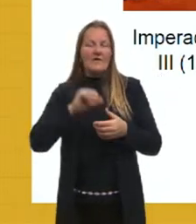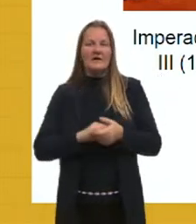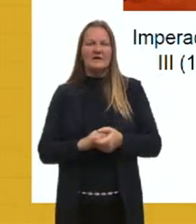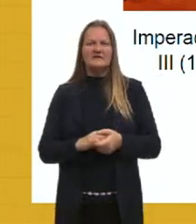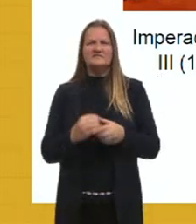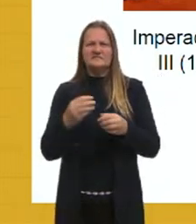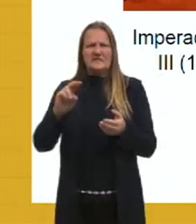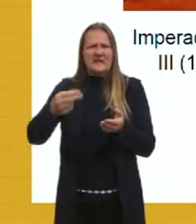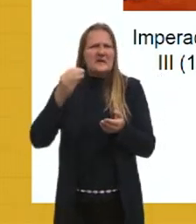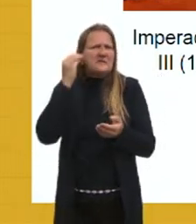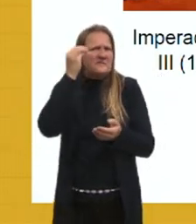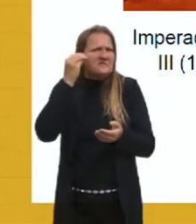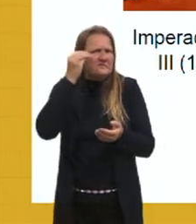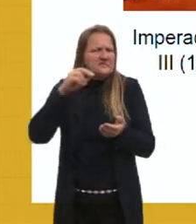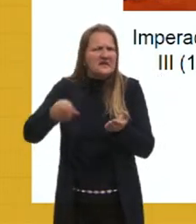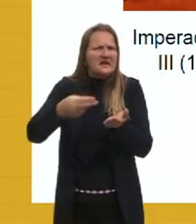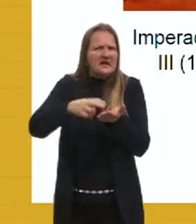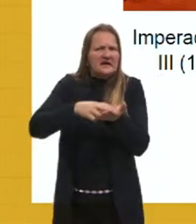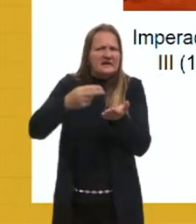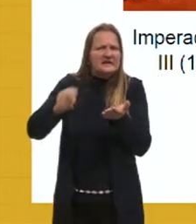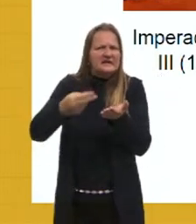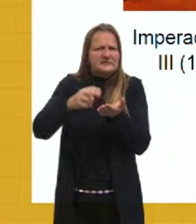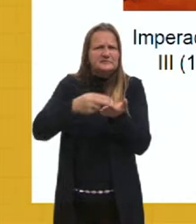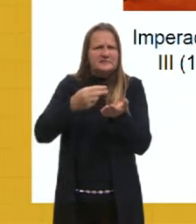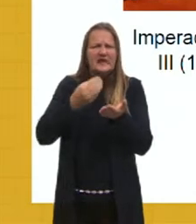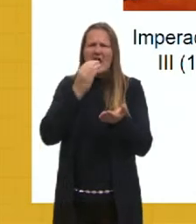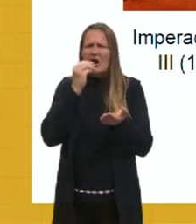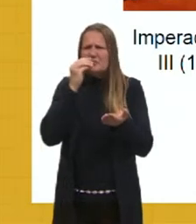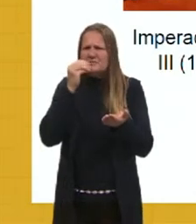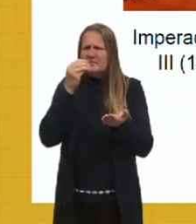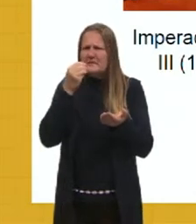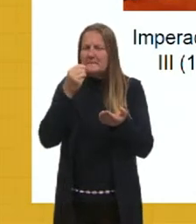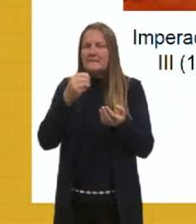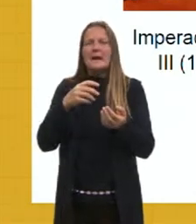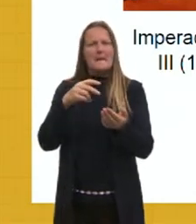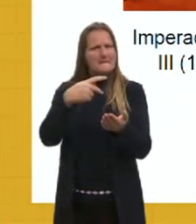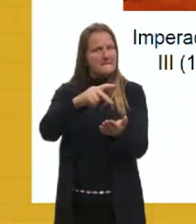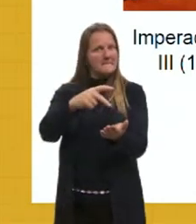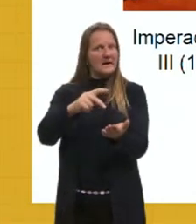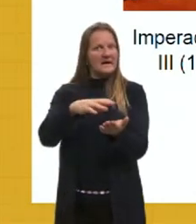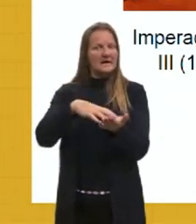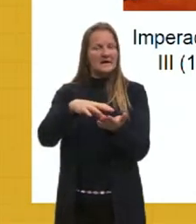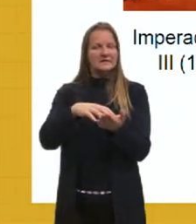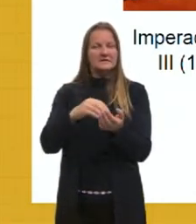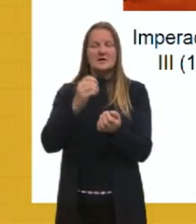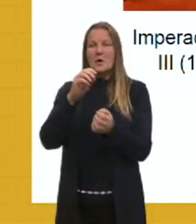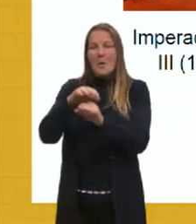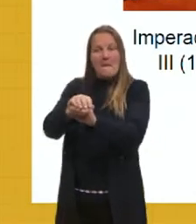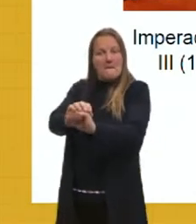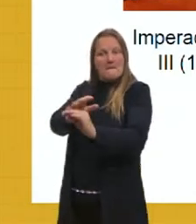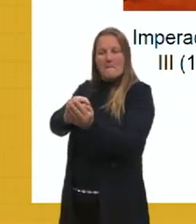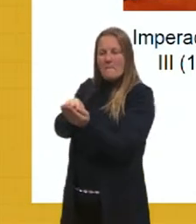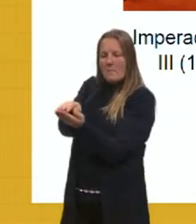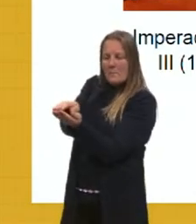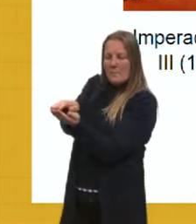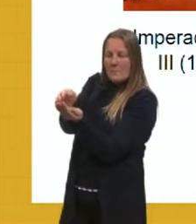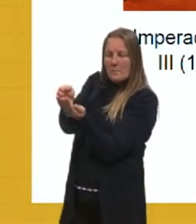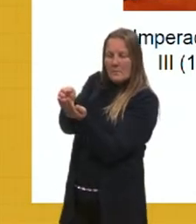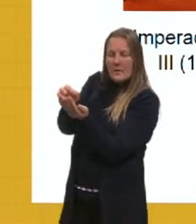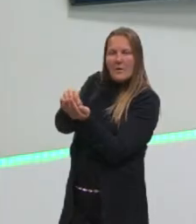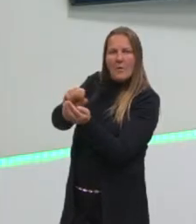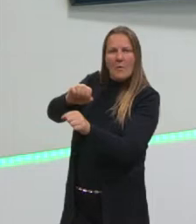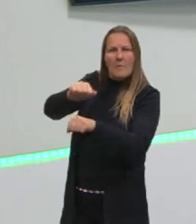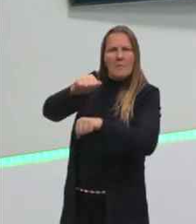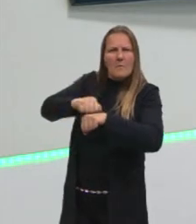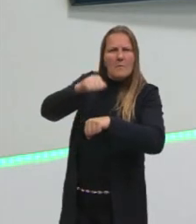de experimentar se tu souber os ingredientes ela tinha um aspecto de pérola né que ela é semi